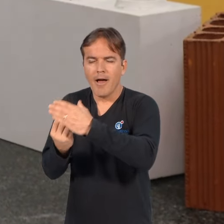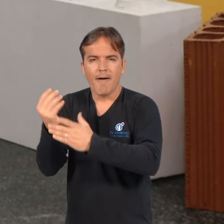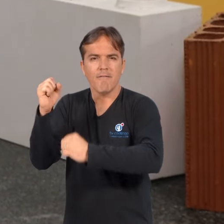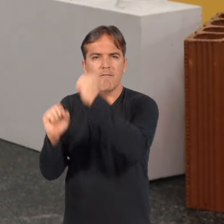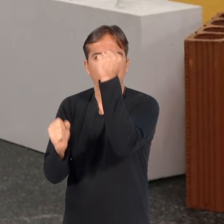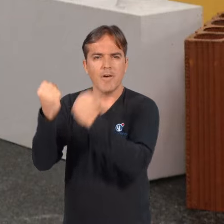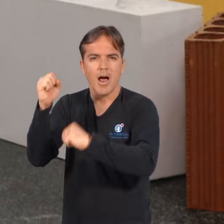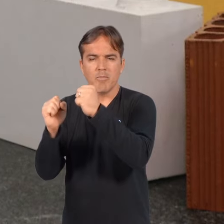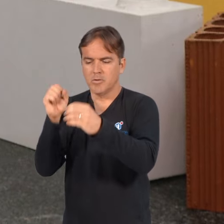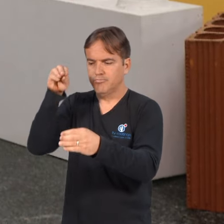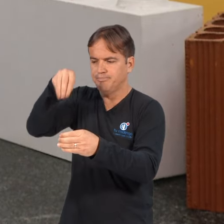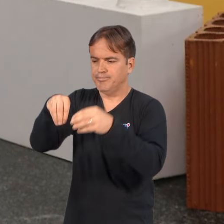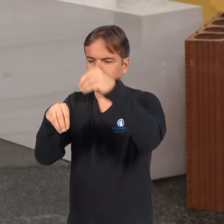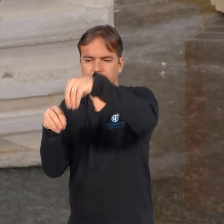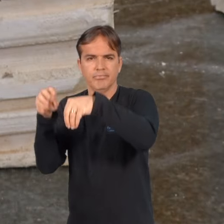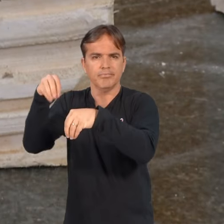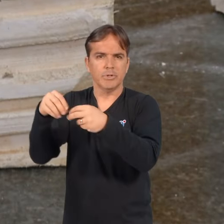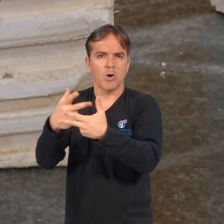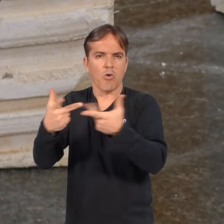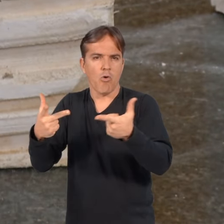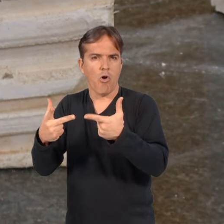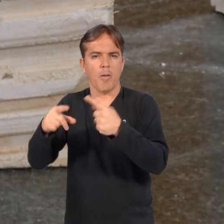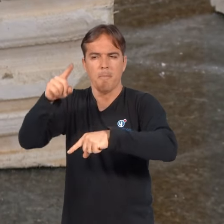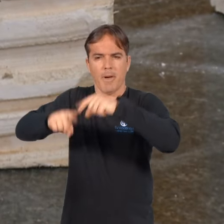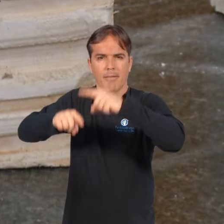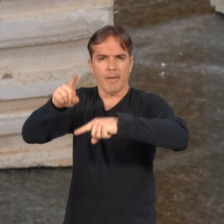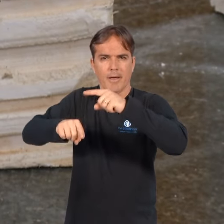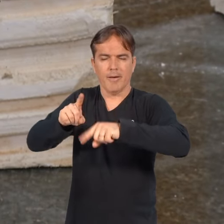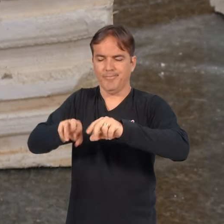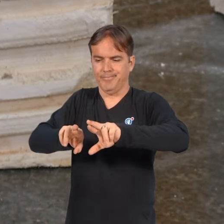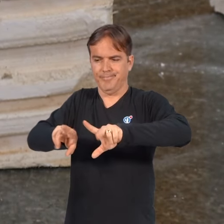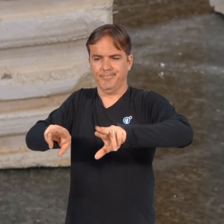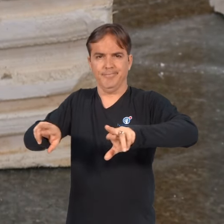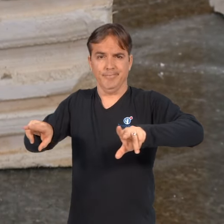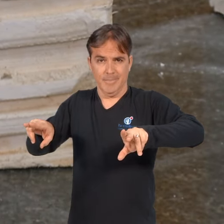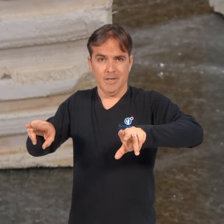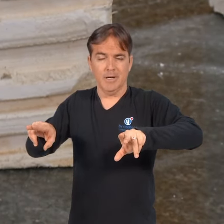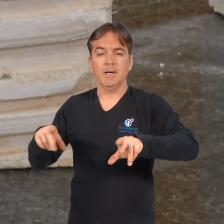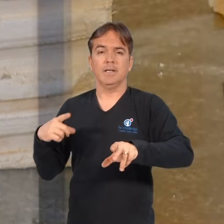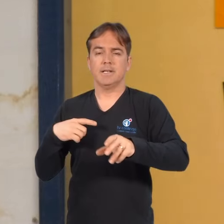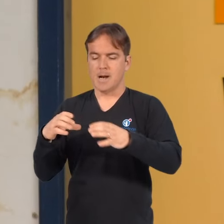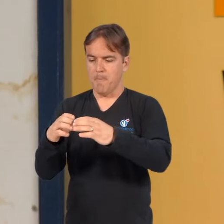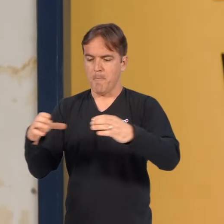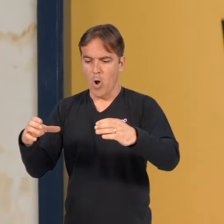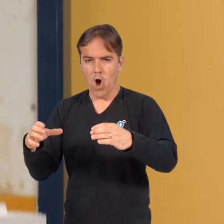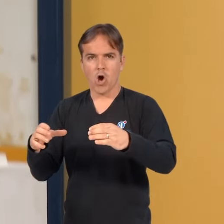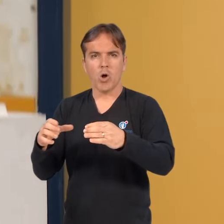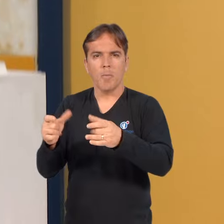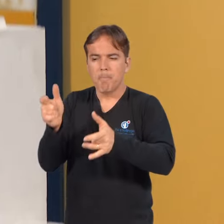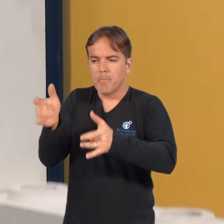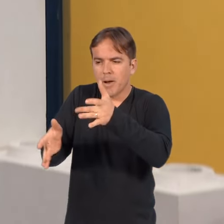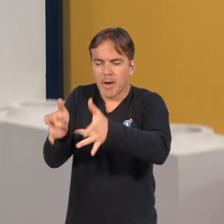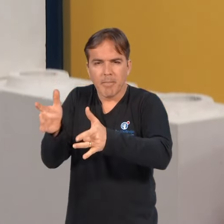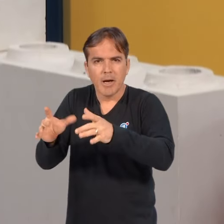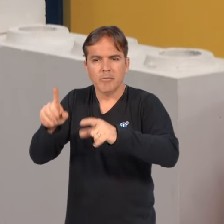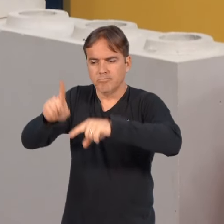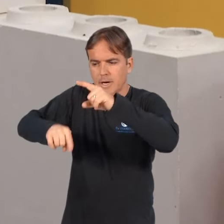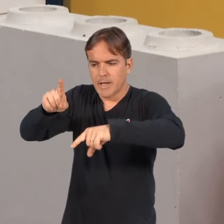blocos, coisa que a gente sempre vê lá no Polo Gesseiro do Araripe, modelos de blocos que têm essa possibilidade,